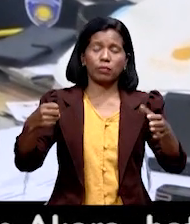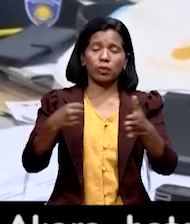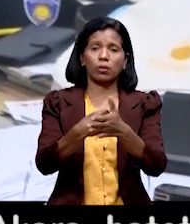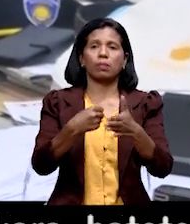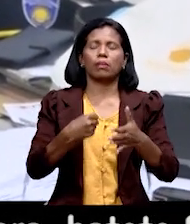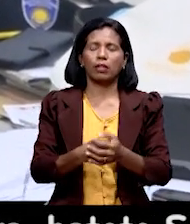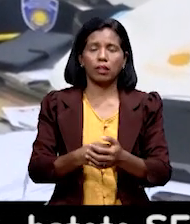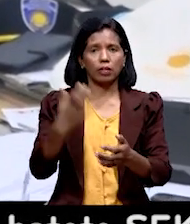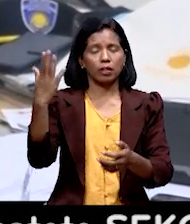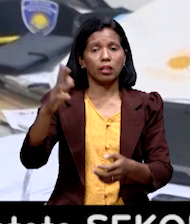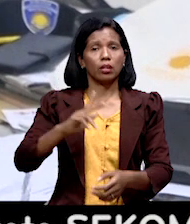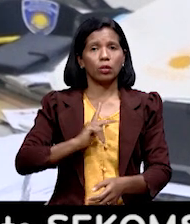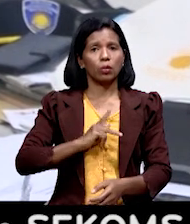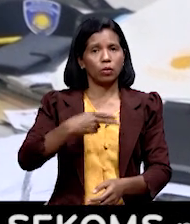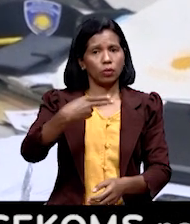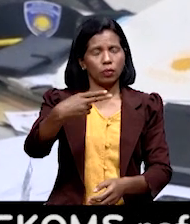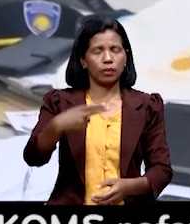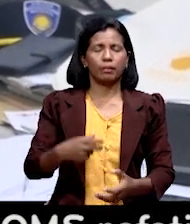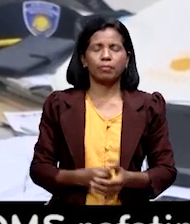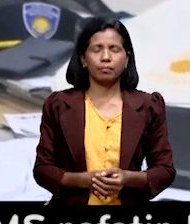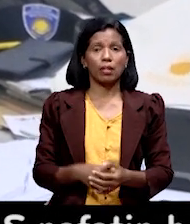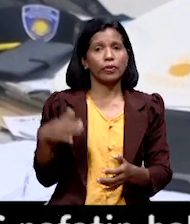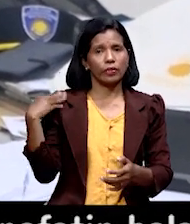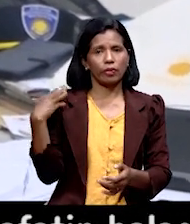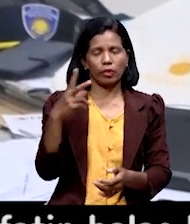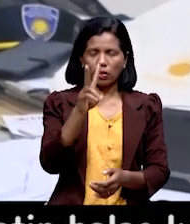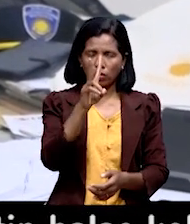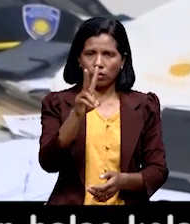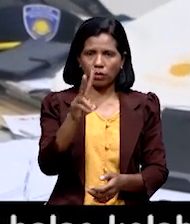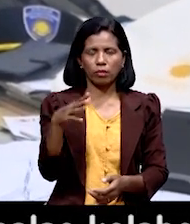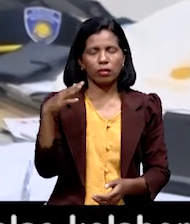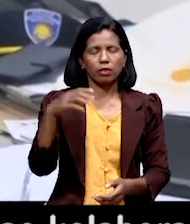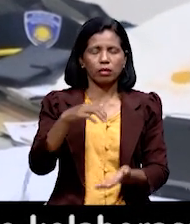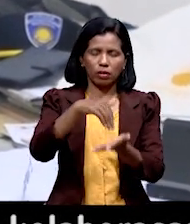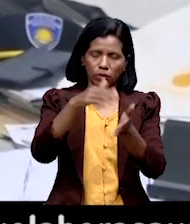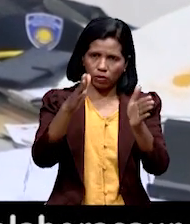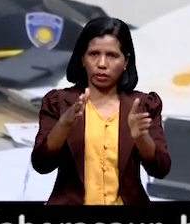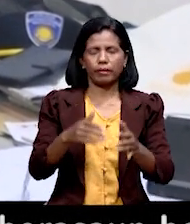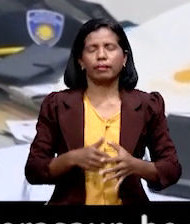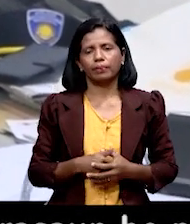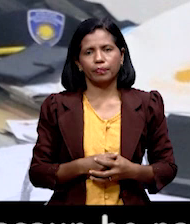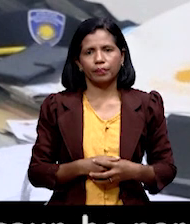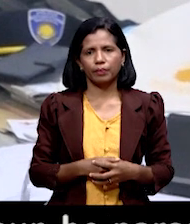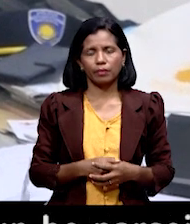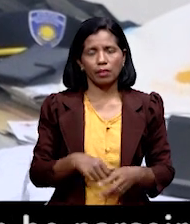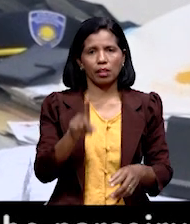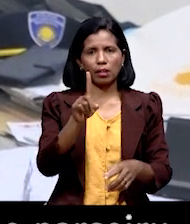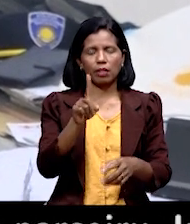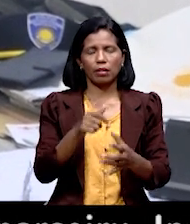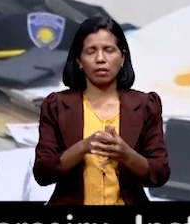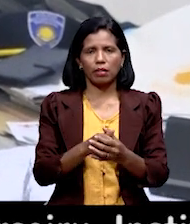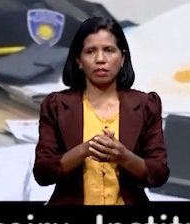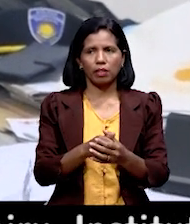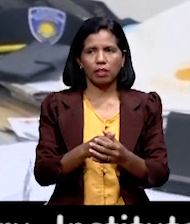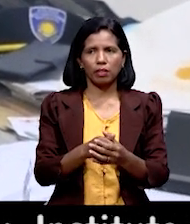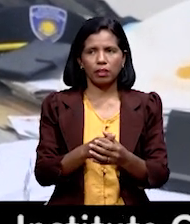kulhum de baixo. Ne jovem na indo aí, mas ida de jovem hot estudante hot. Ida 19 anos,